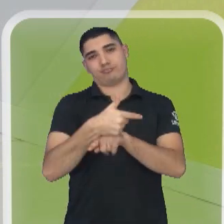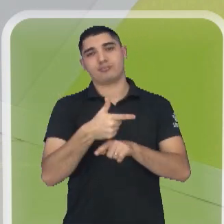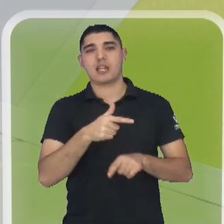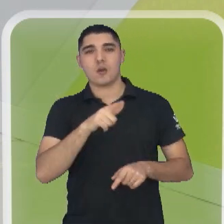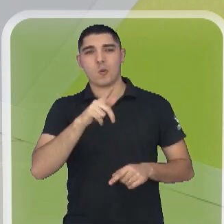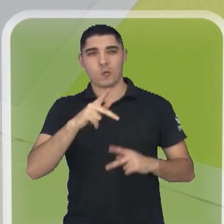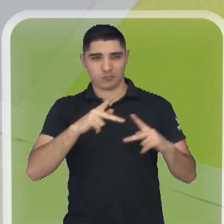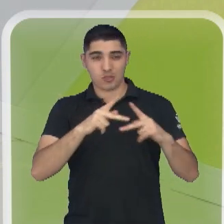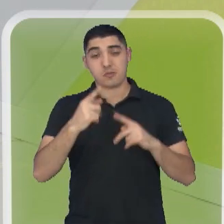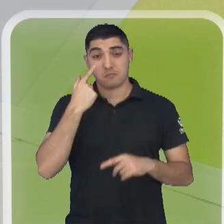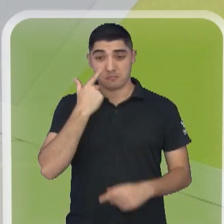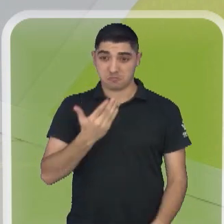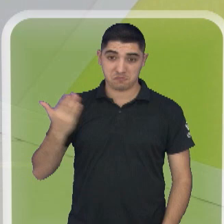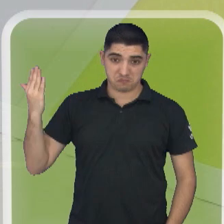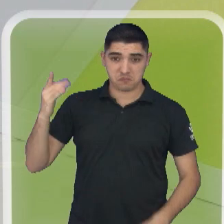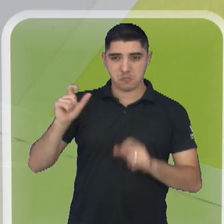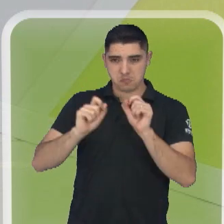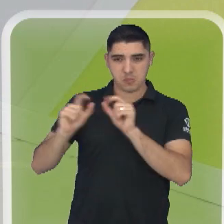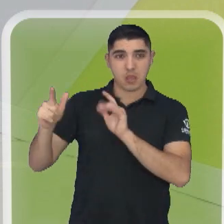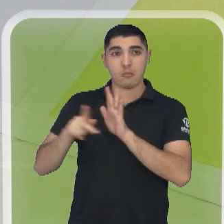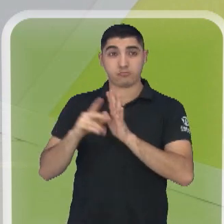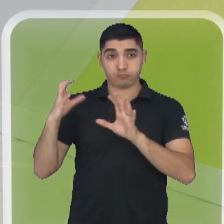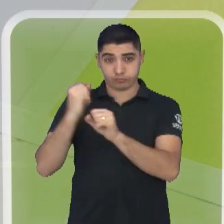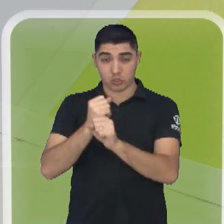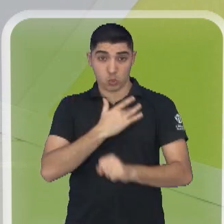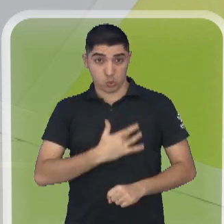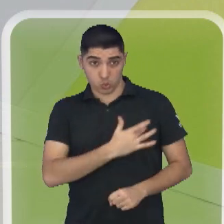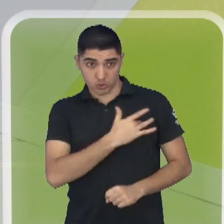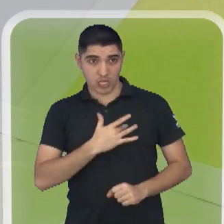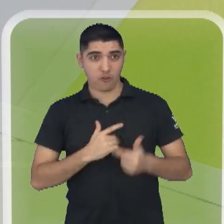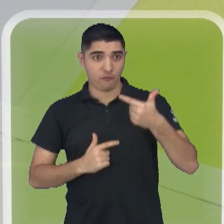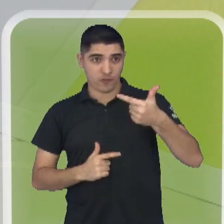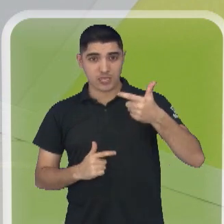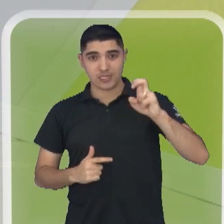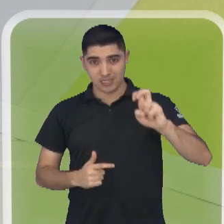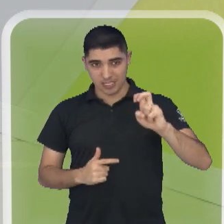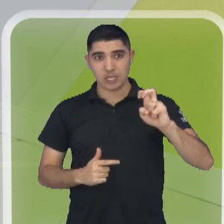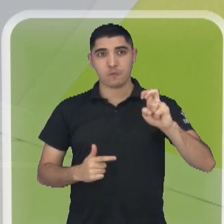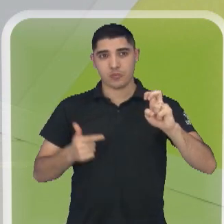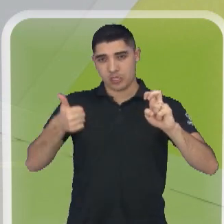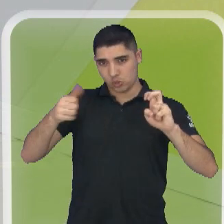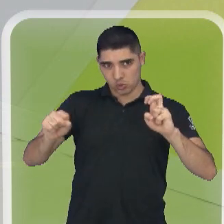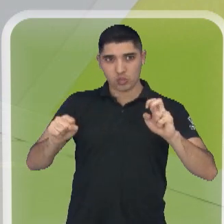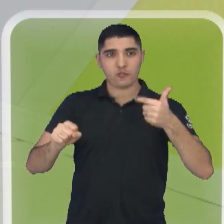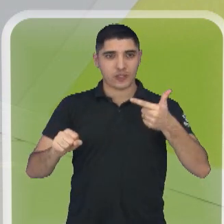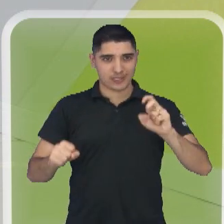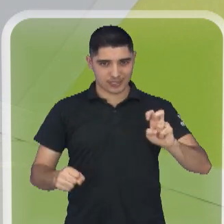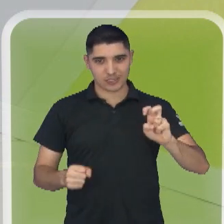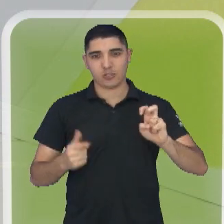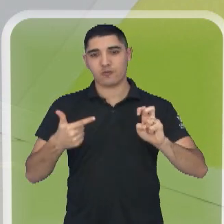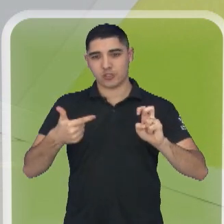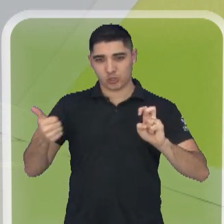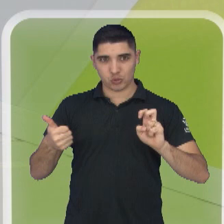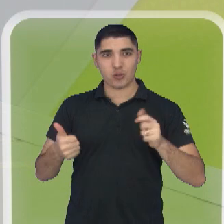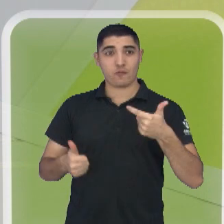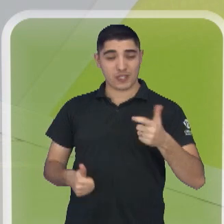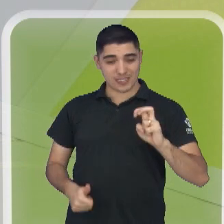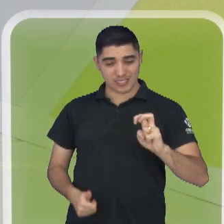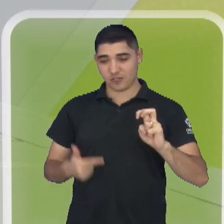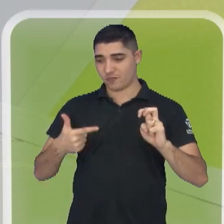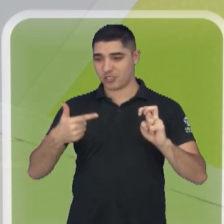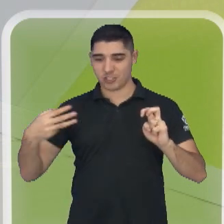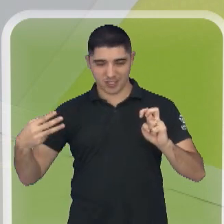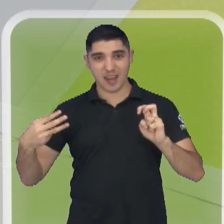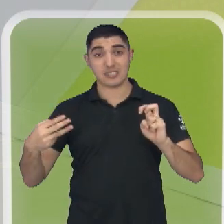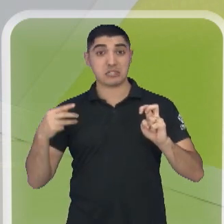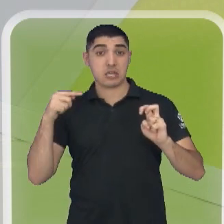as imagens aí, ó, com as parciais de 25-23, 25-18, 25-21 e 25-23. O